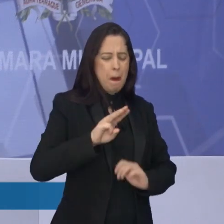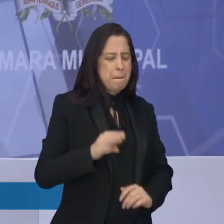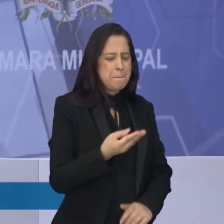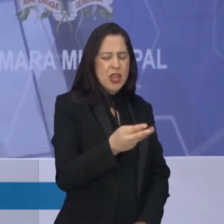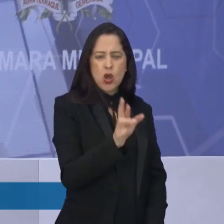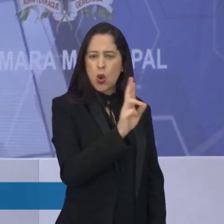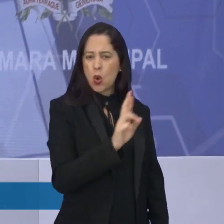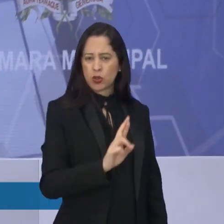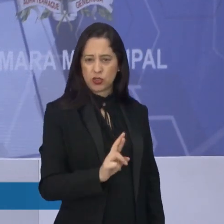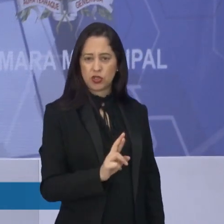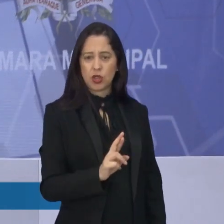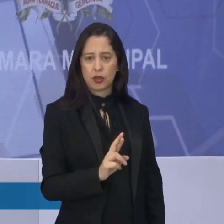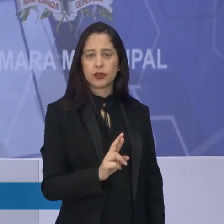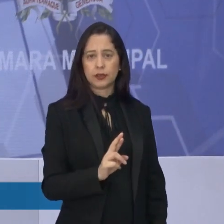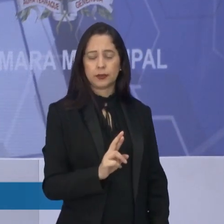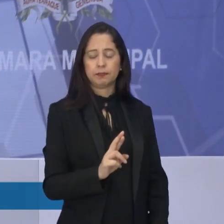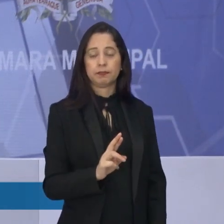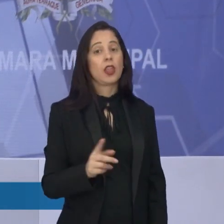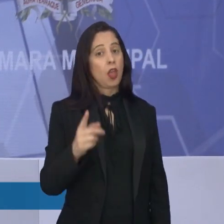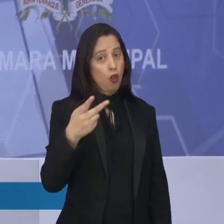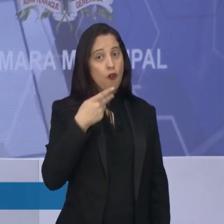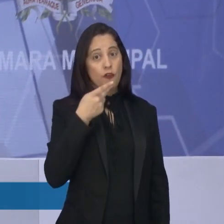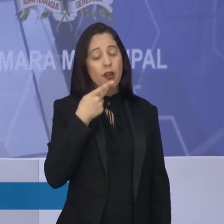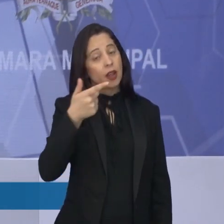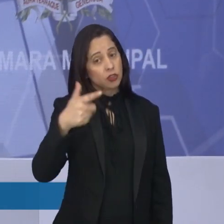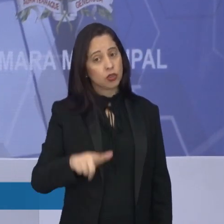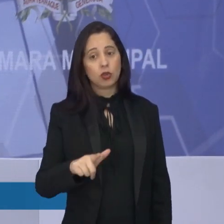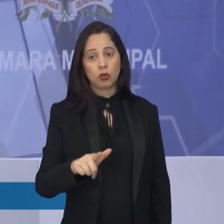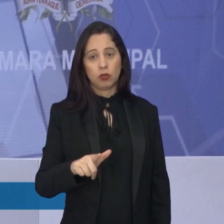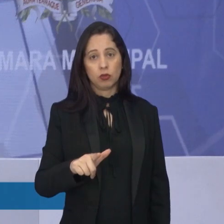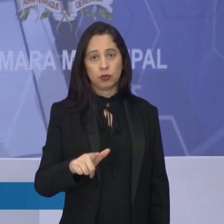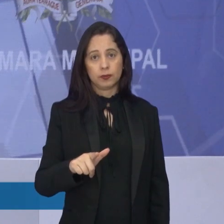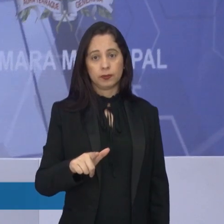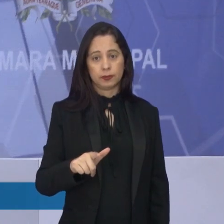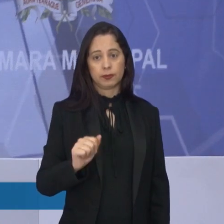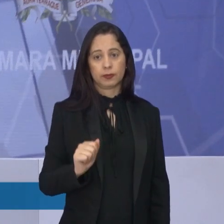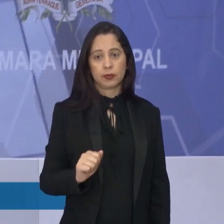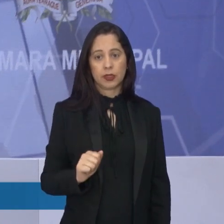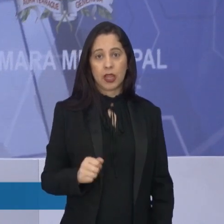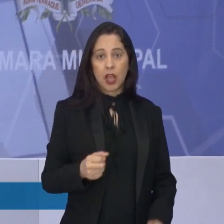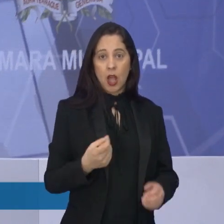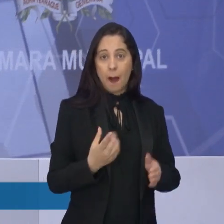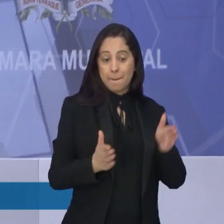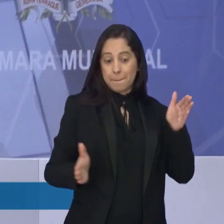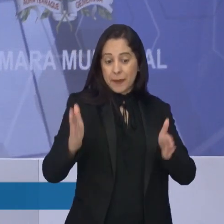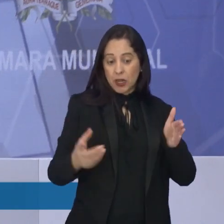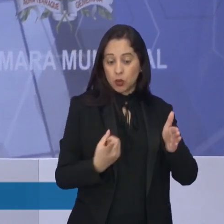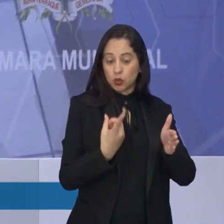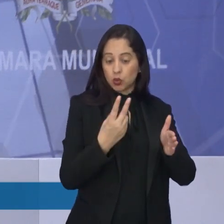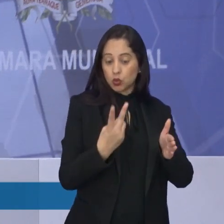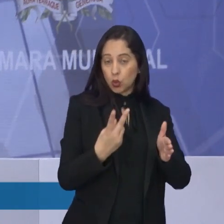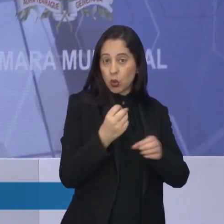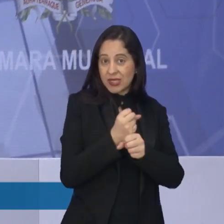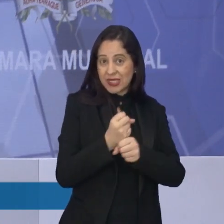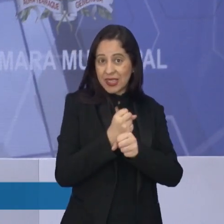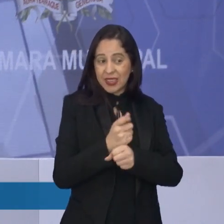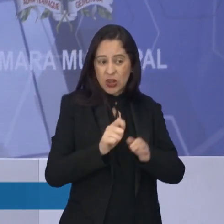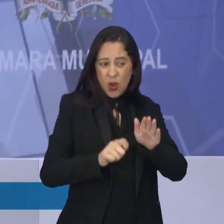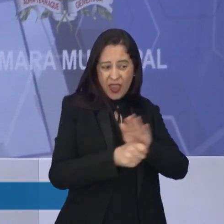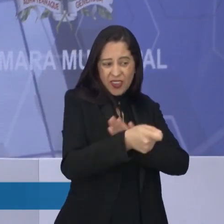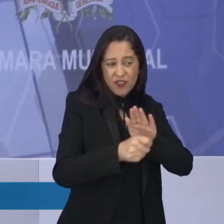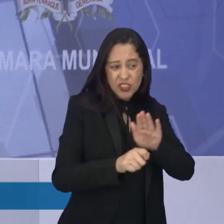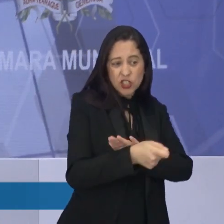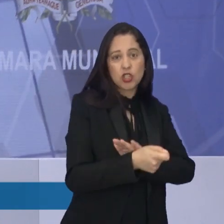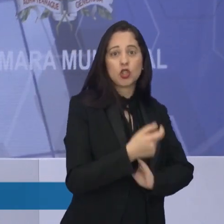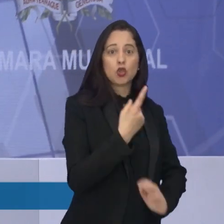repetir porque eu acho que alguns de vocês vão pensar que eu me enganei. Eu não me enganei. Nos últimos anos, foram investidos no ITA centenas de